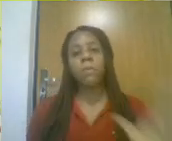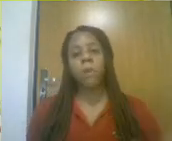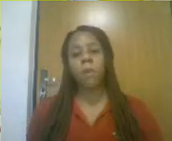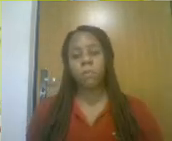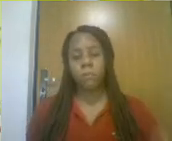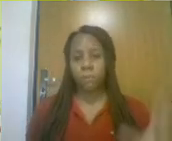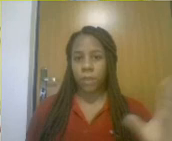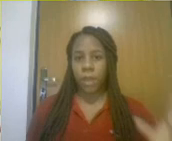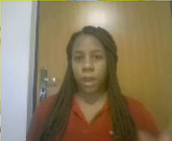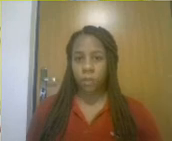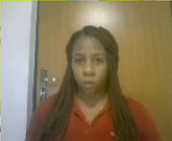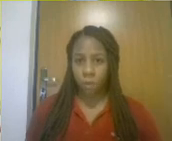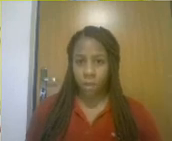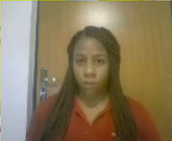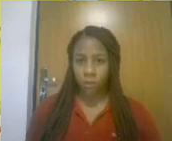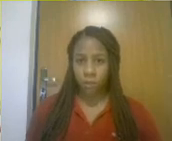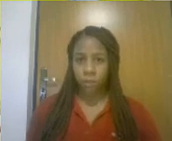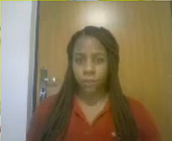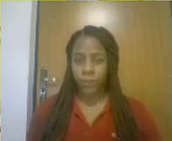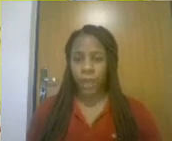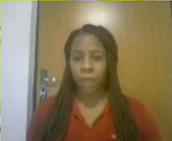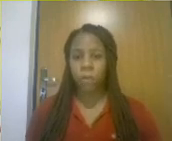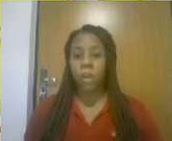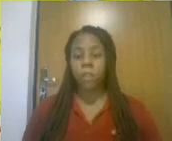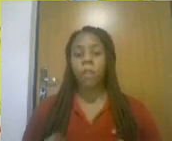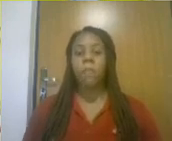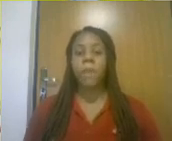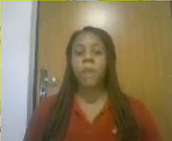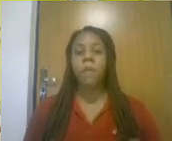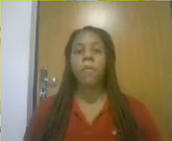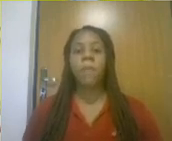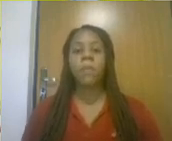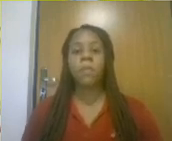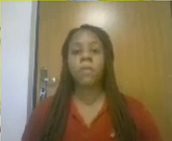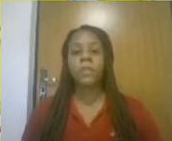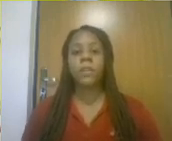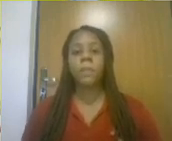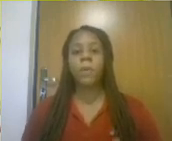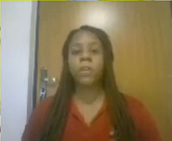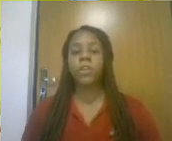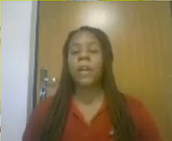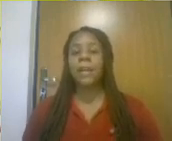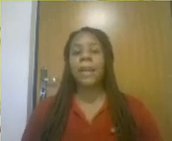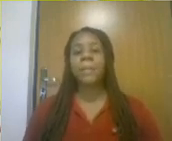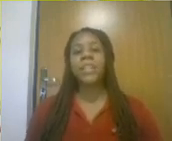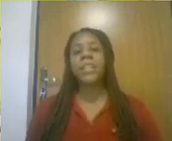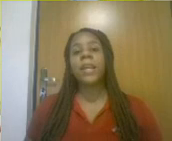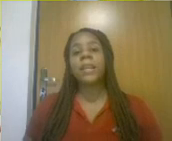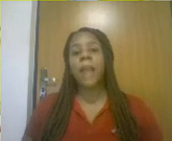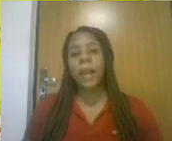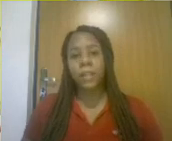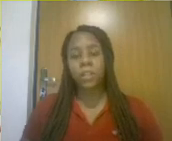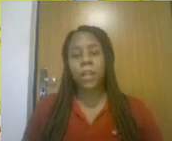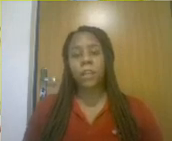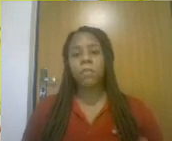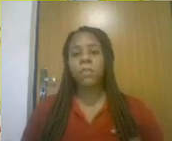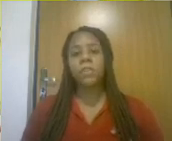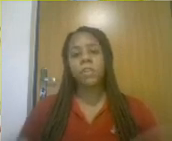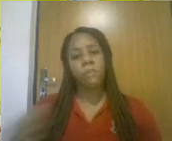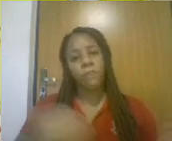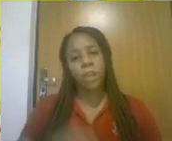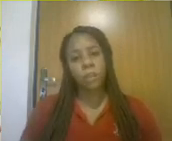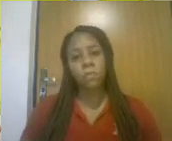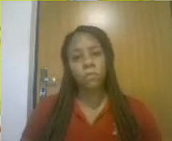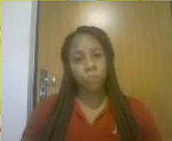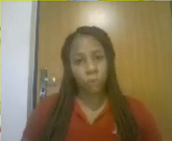primeiro bloco, que era no começo, certo? Então, o meio é o momento que você pode dar mais detalhes daquilo que você